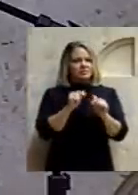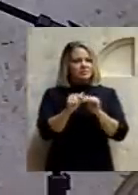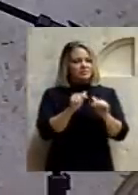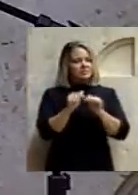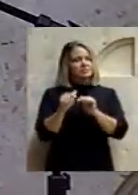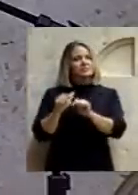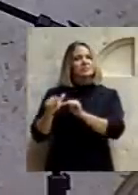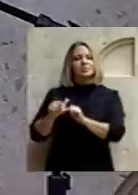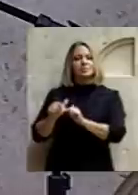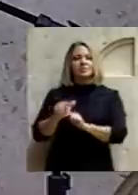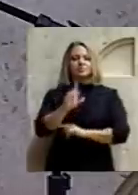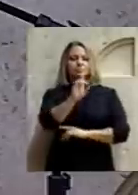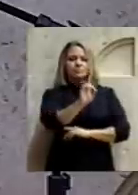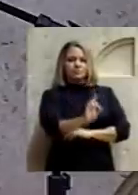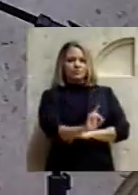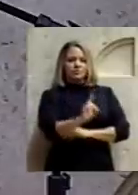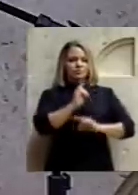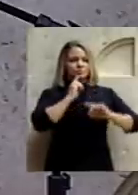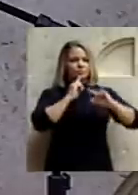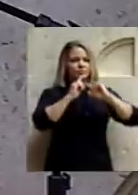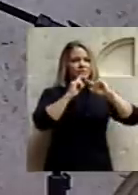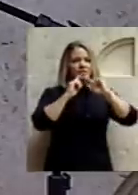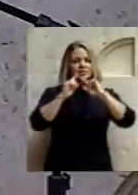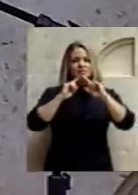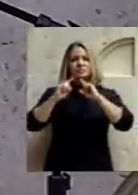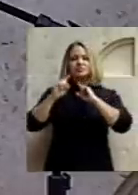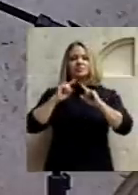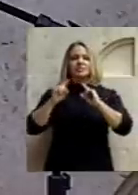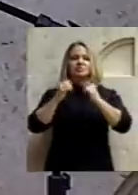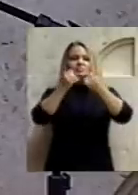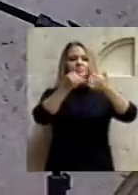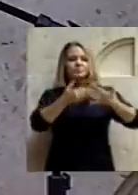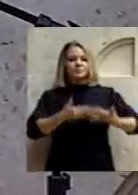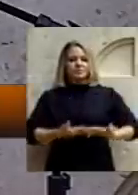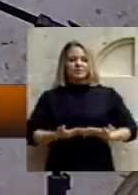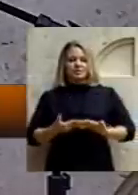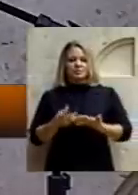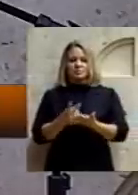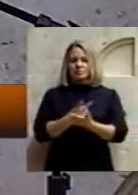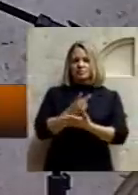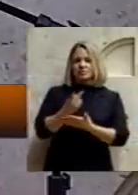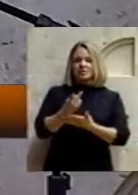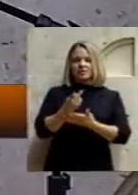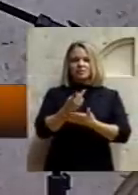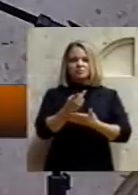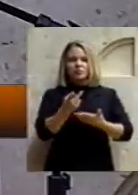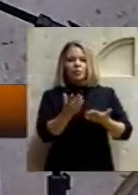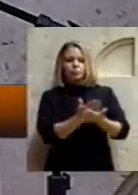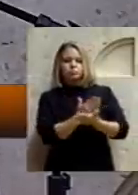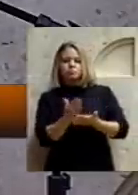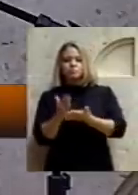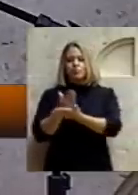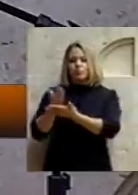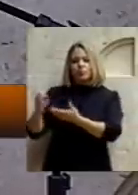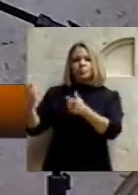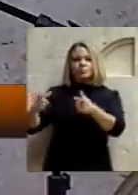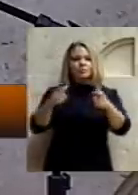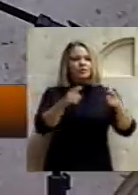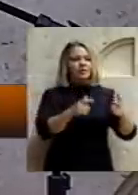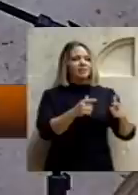nosso sagrado direito de crítica quanto ao funcionamento dessa ou daquela engrenagem